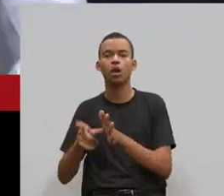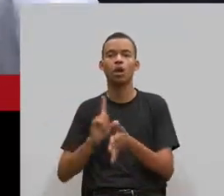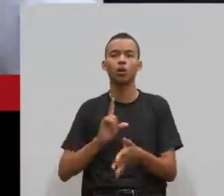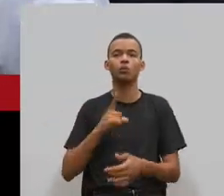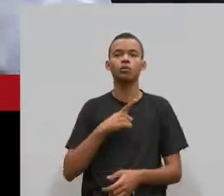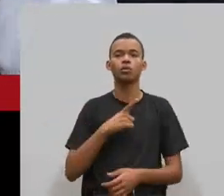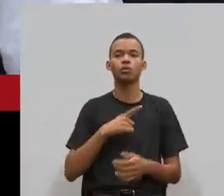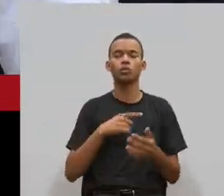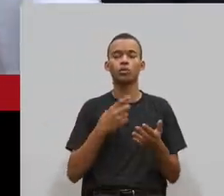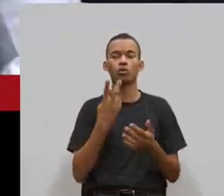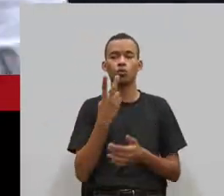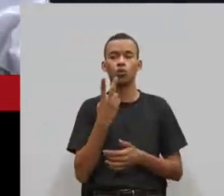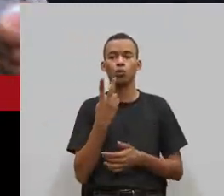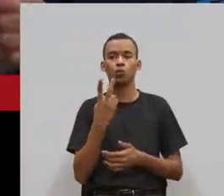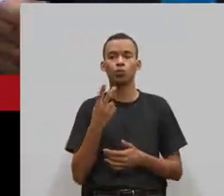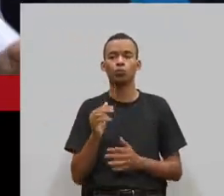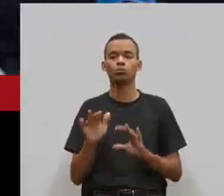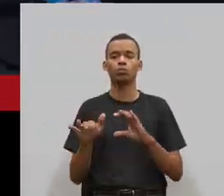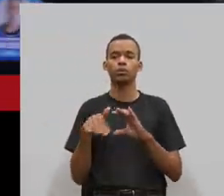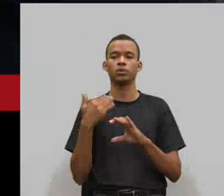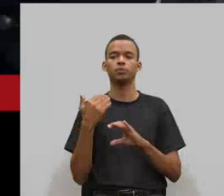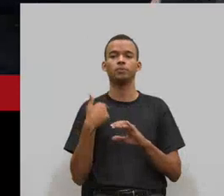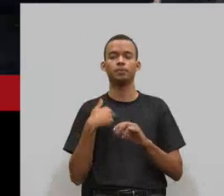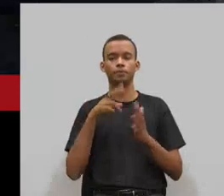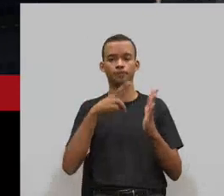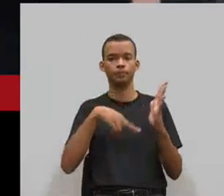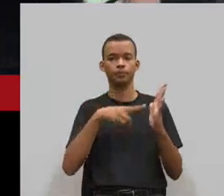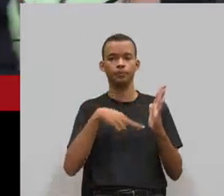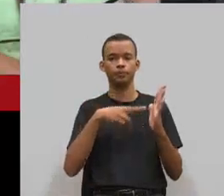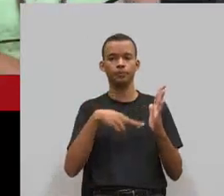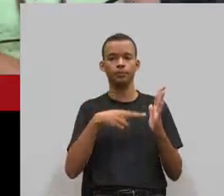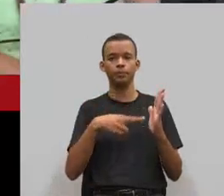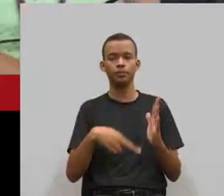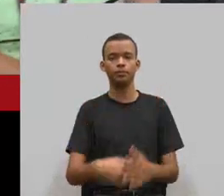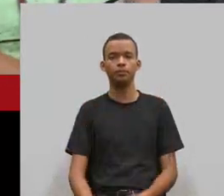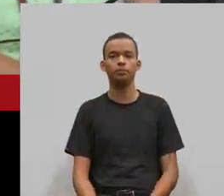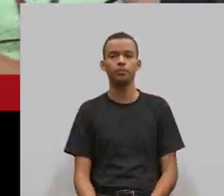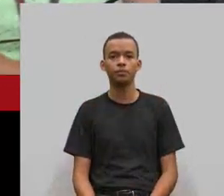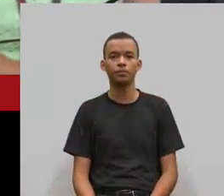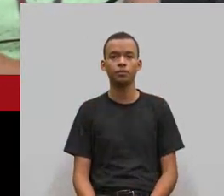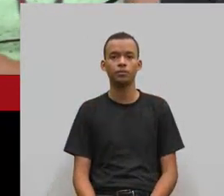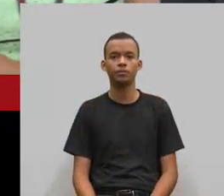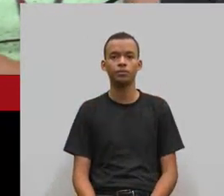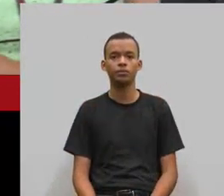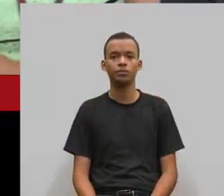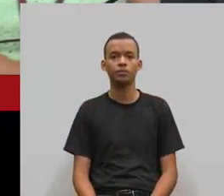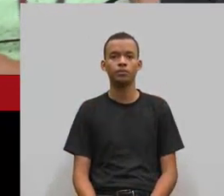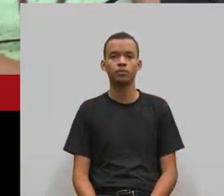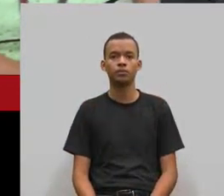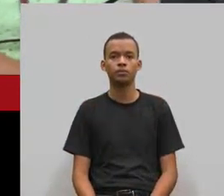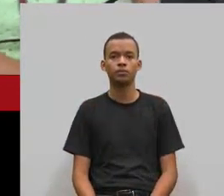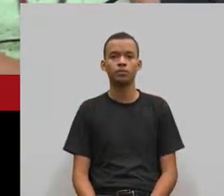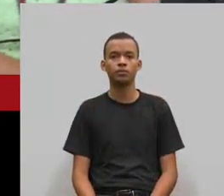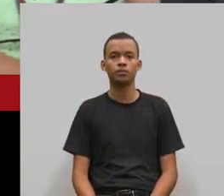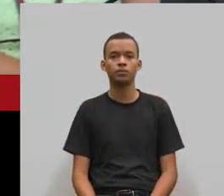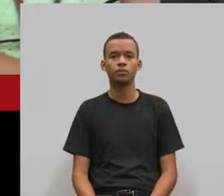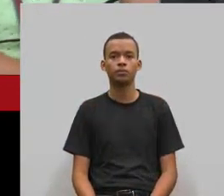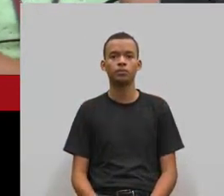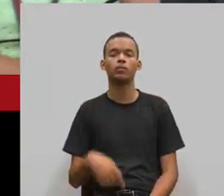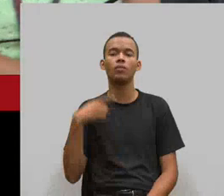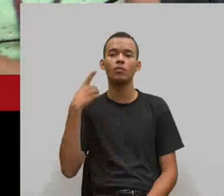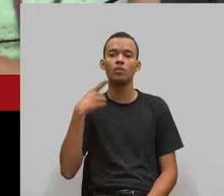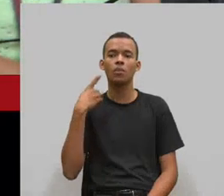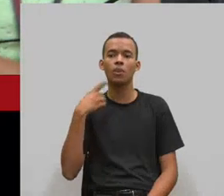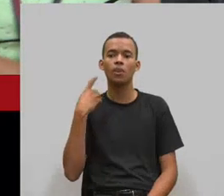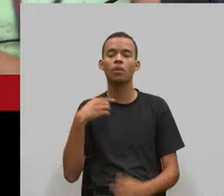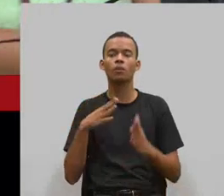defesa dos direitos da pessoa com deficiência a deputada que subscreve requer a vossa excelência nos termos do artigo 103 parágrafo